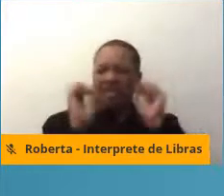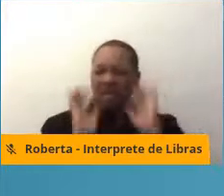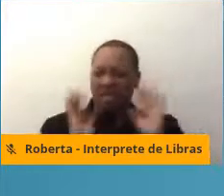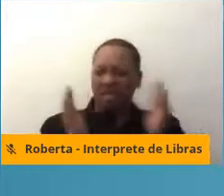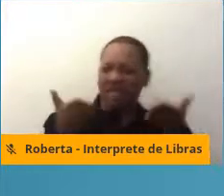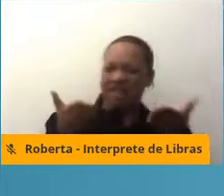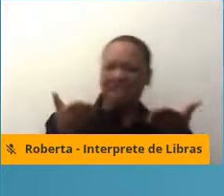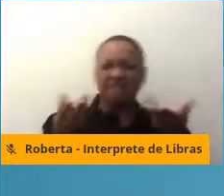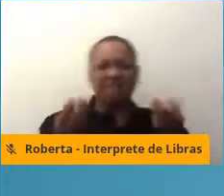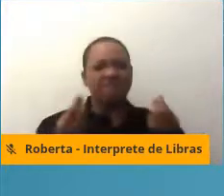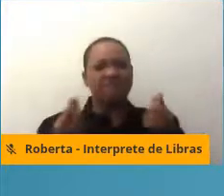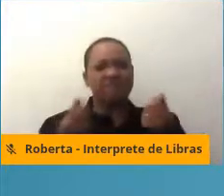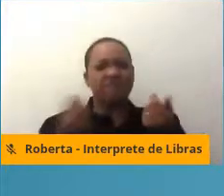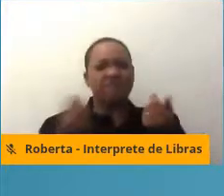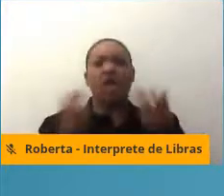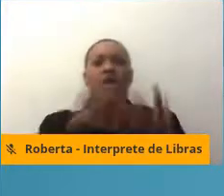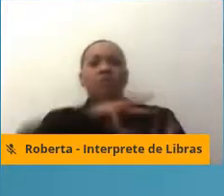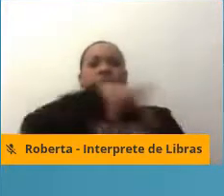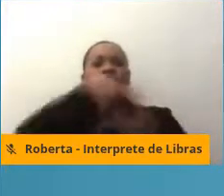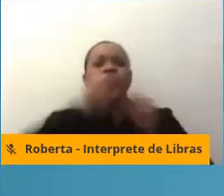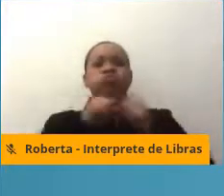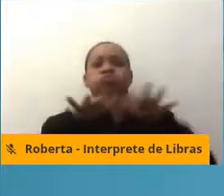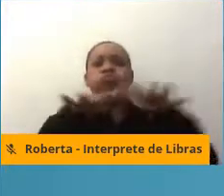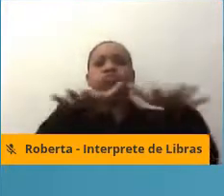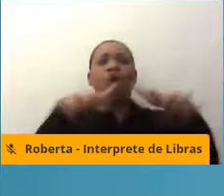a ver com uma epidemia.